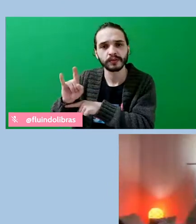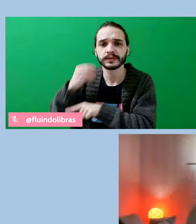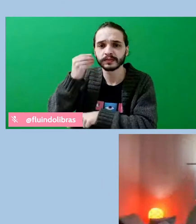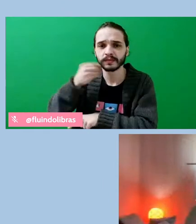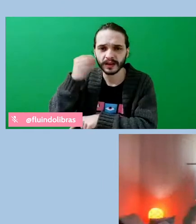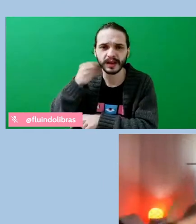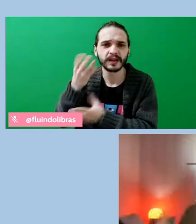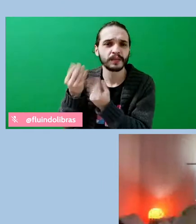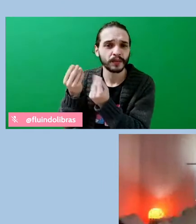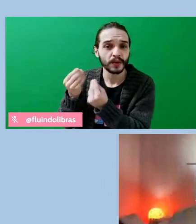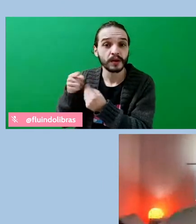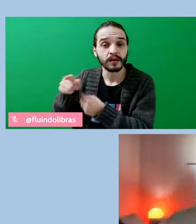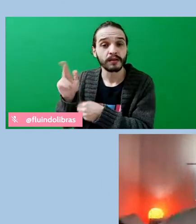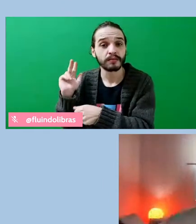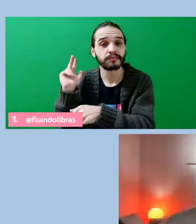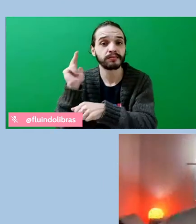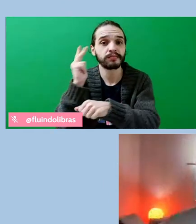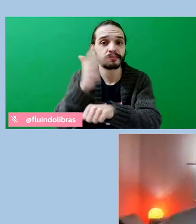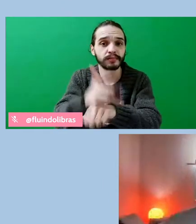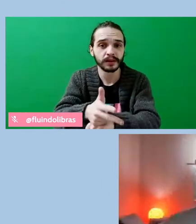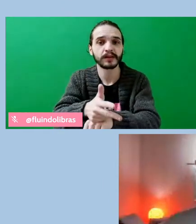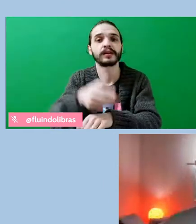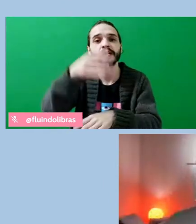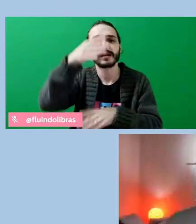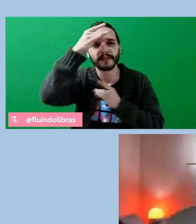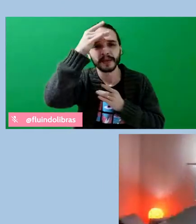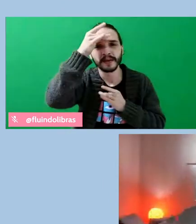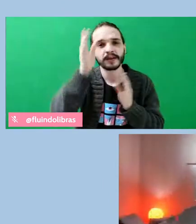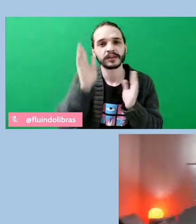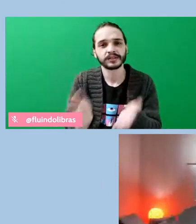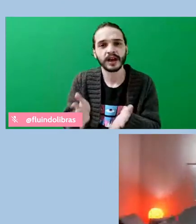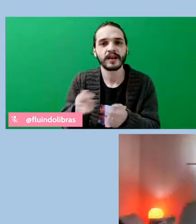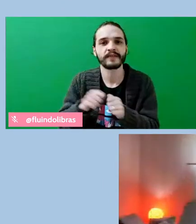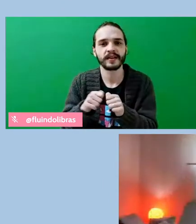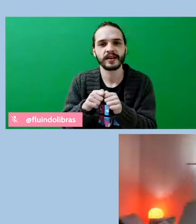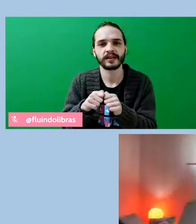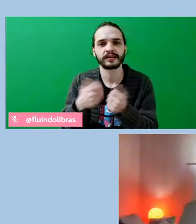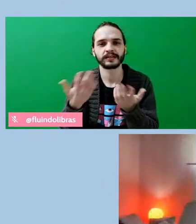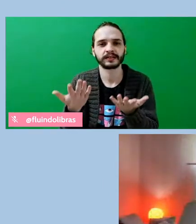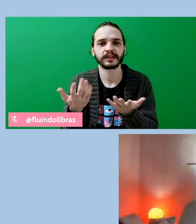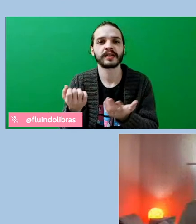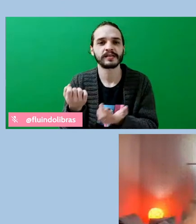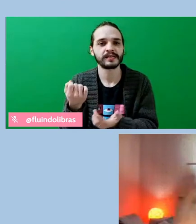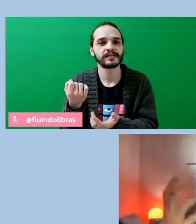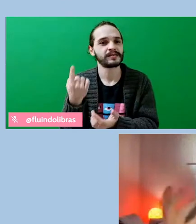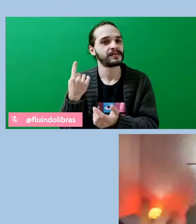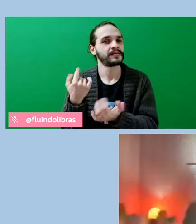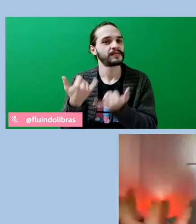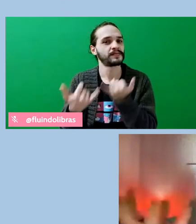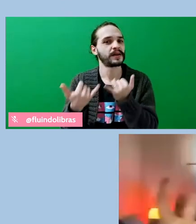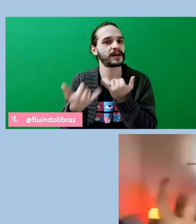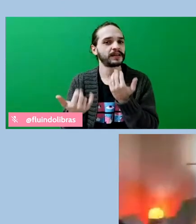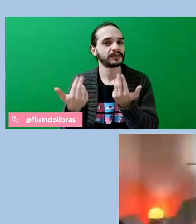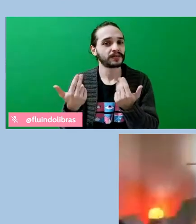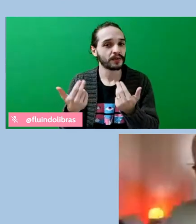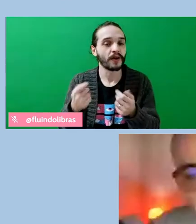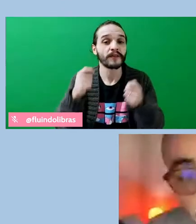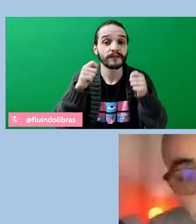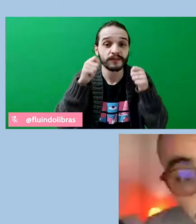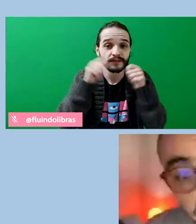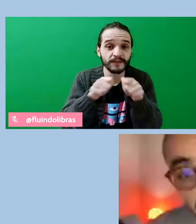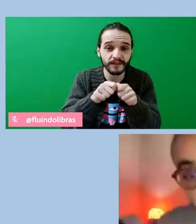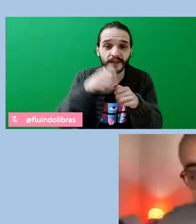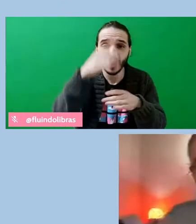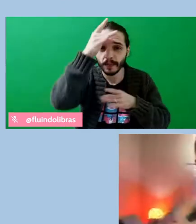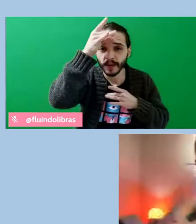e que chega para registrar essa performance que a gente tinha feito. Então, é como se a gente, de maneira, feito a nossa performance e ela vindo filmá-la, né?